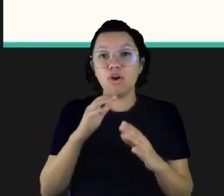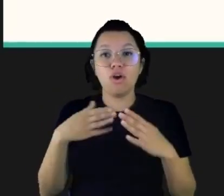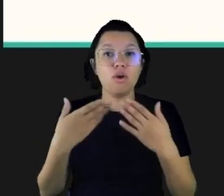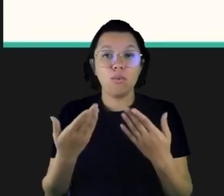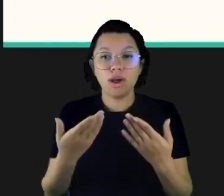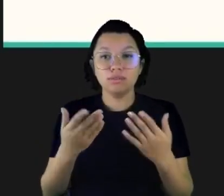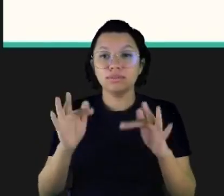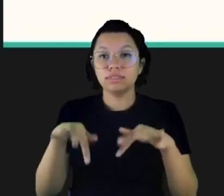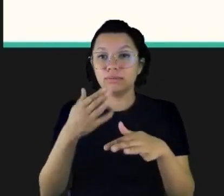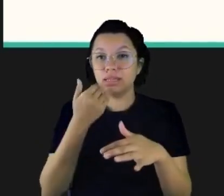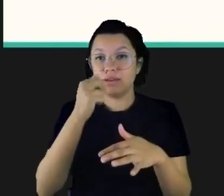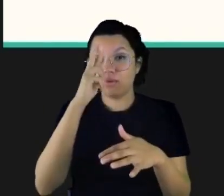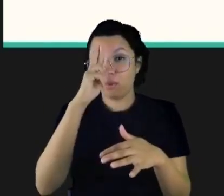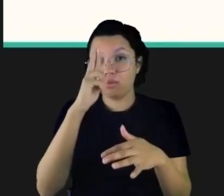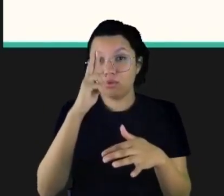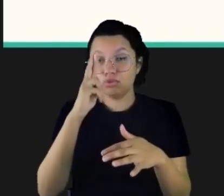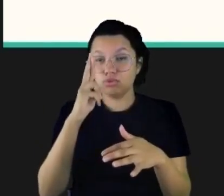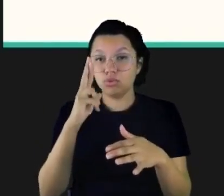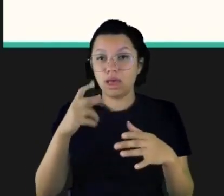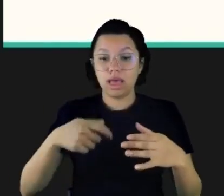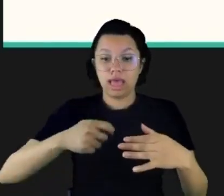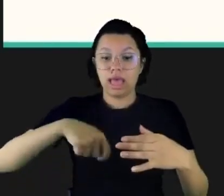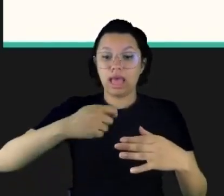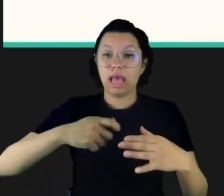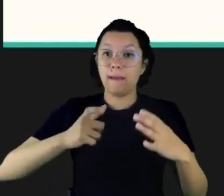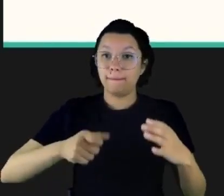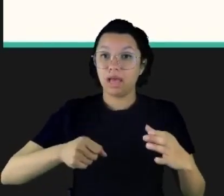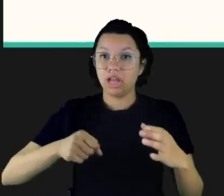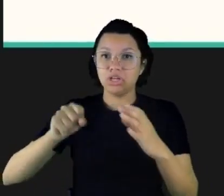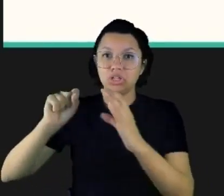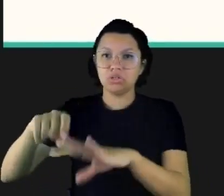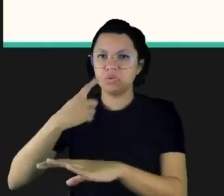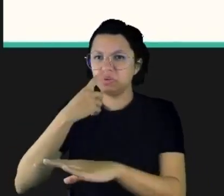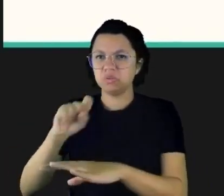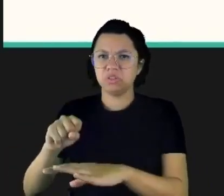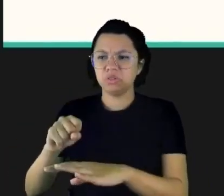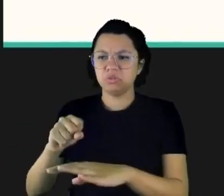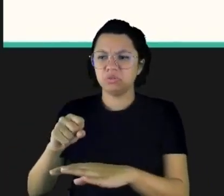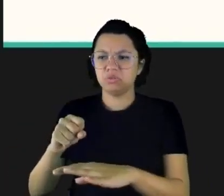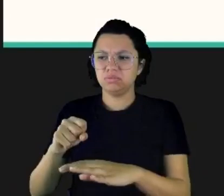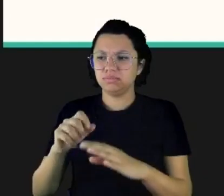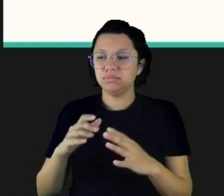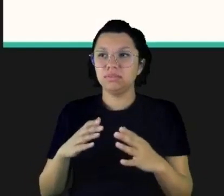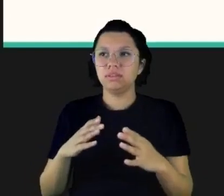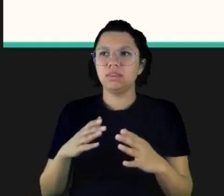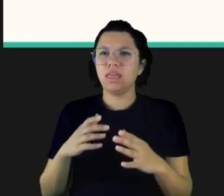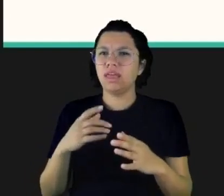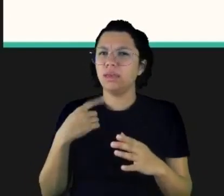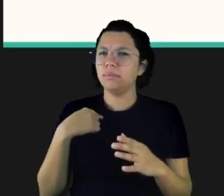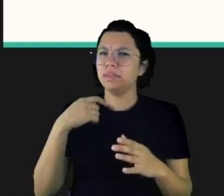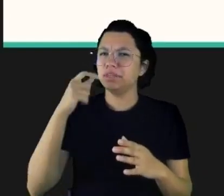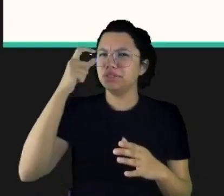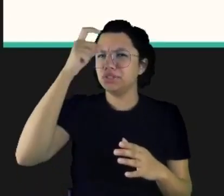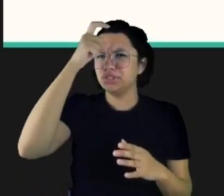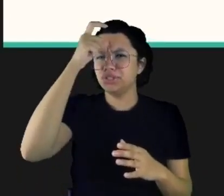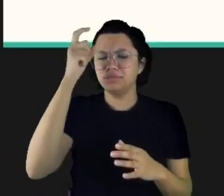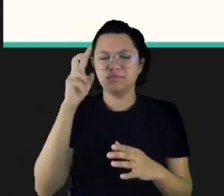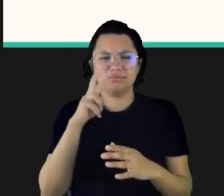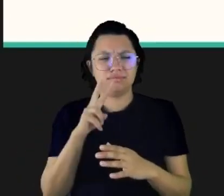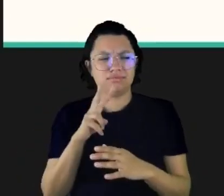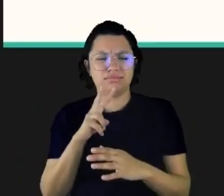sintoma inicial dela. Né? Ela pegava com comida ou sem, ia tudo com lixo. Aí minha tia começou a achar aquilo estranho.